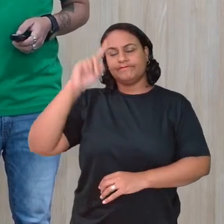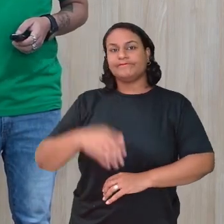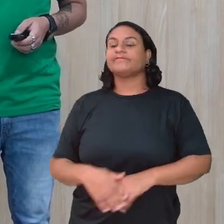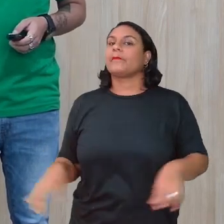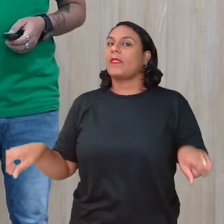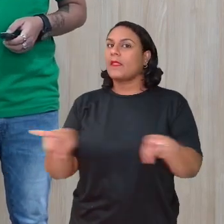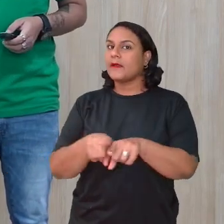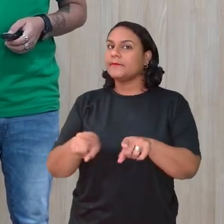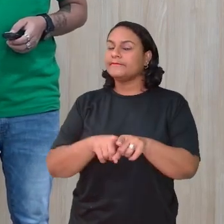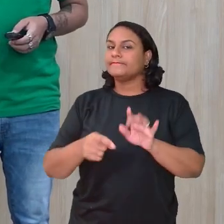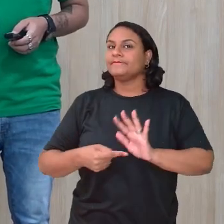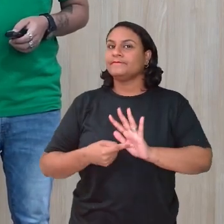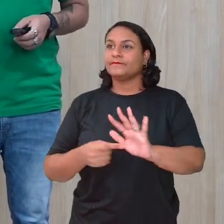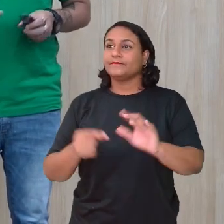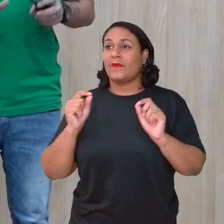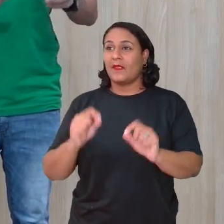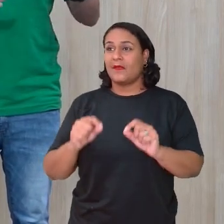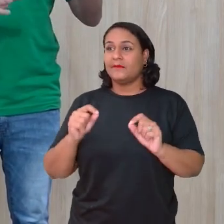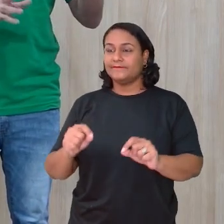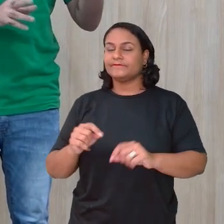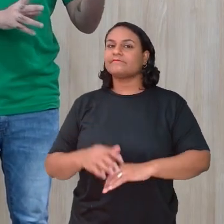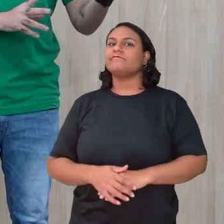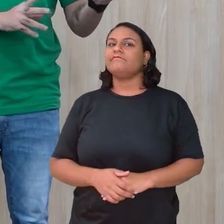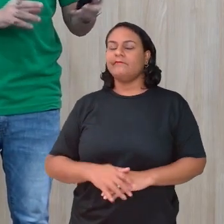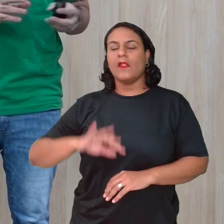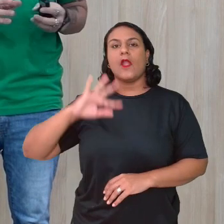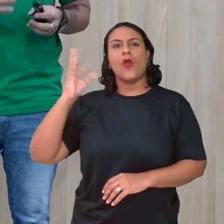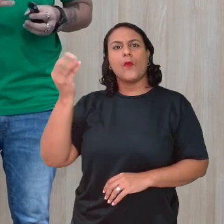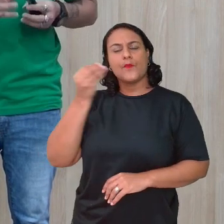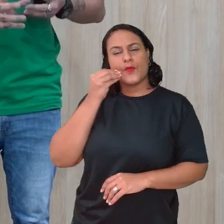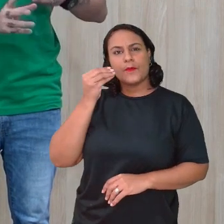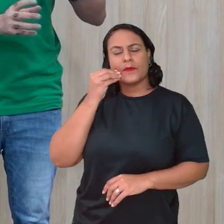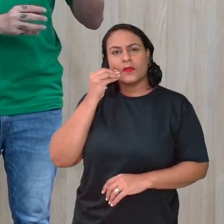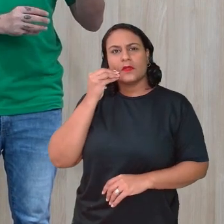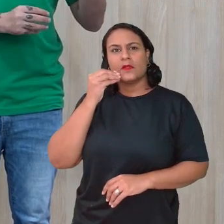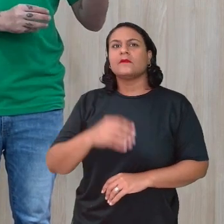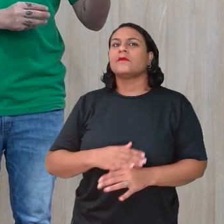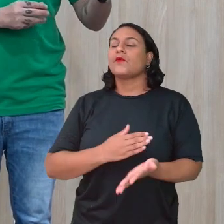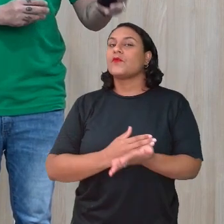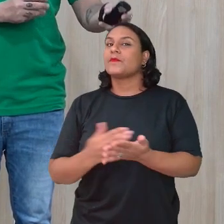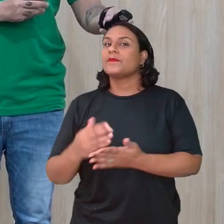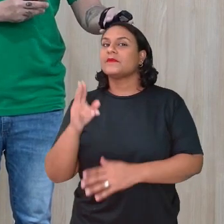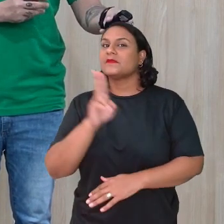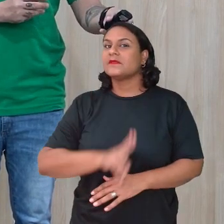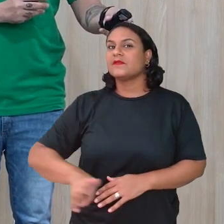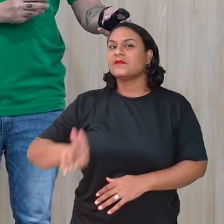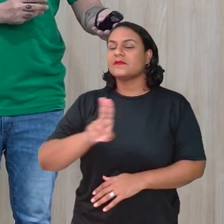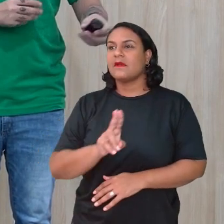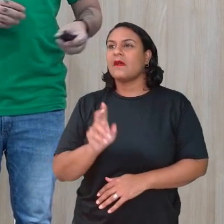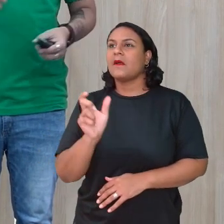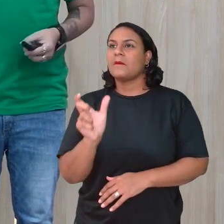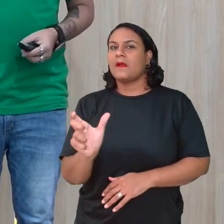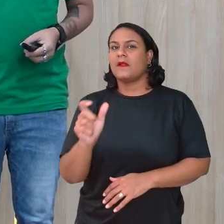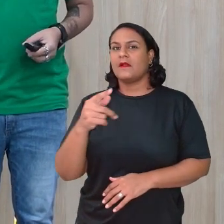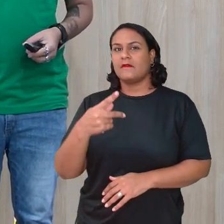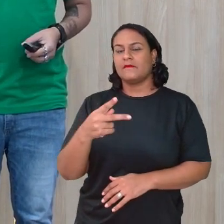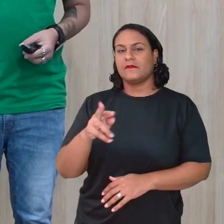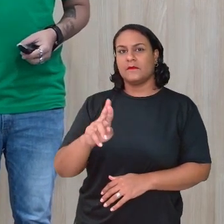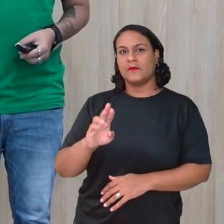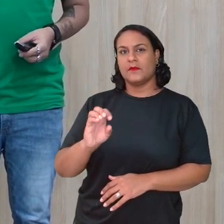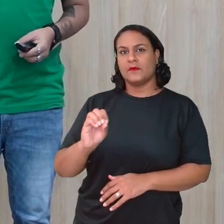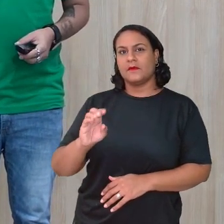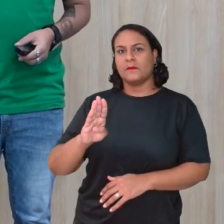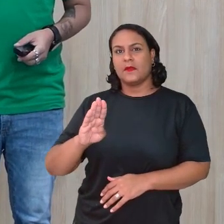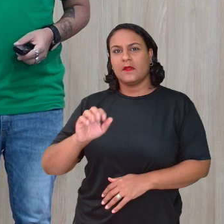também trouxe a ideia de você ver a probabilidade, né? Ou seja, aí eu já comecei a usar o nome probabilidade. A gente usa o